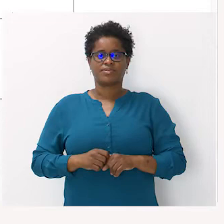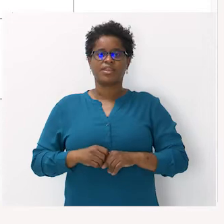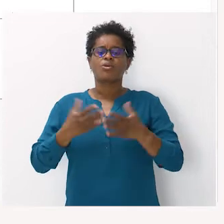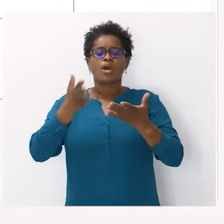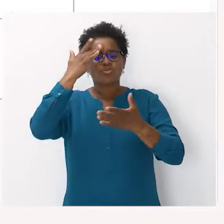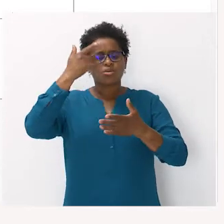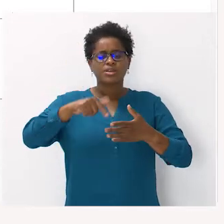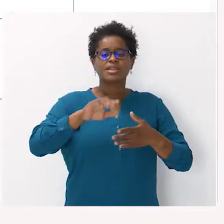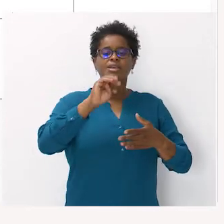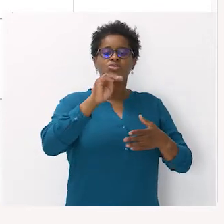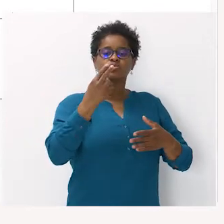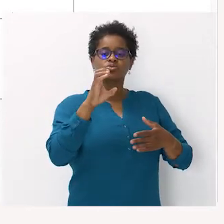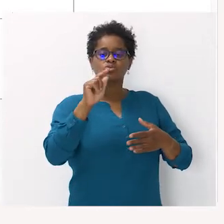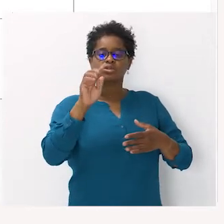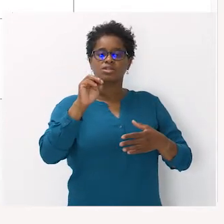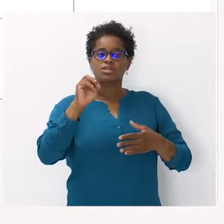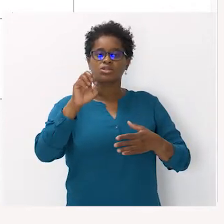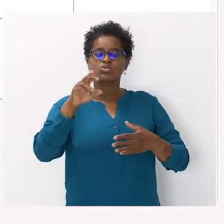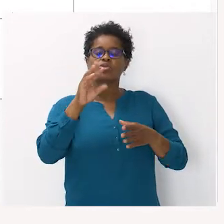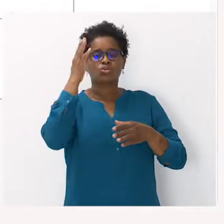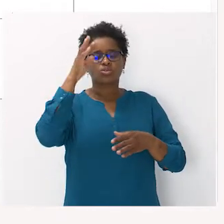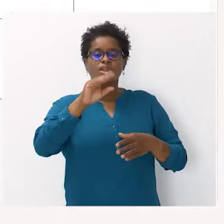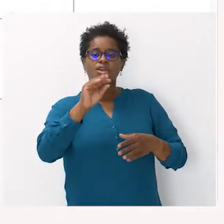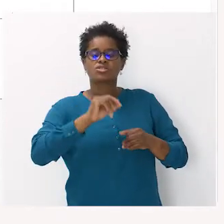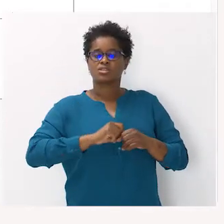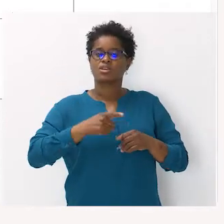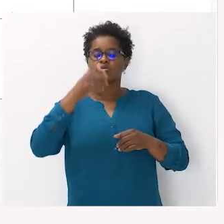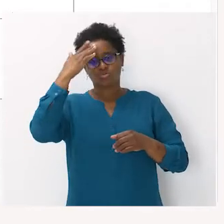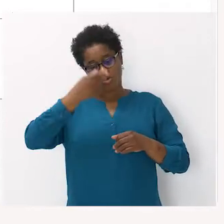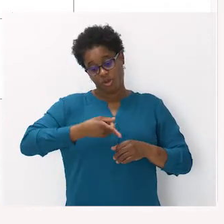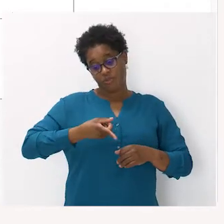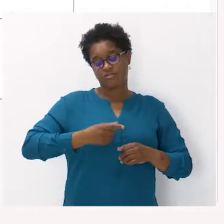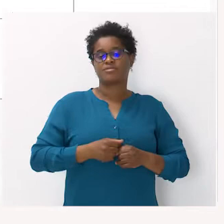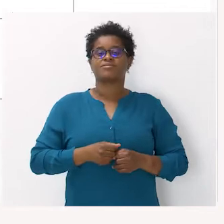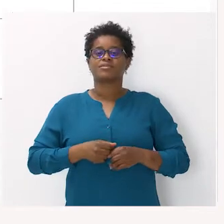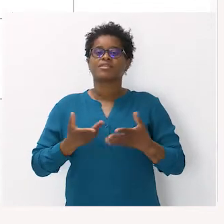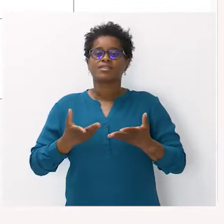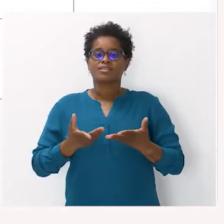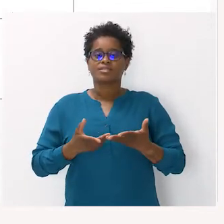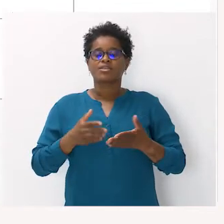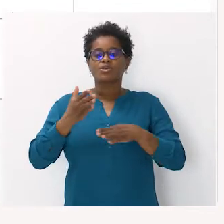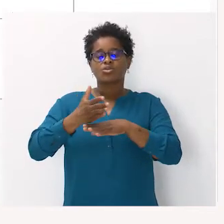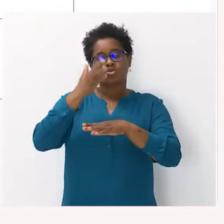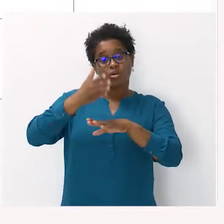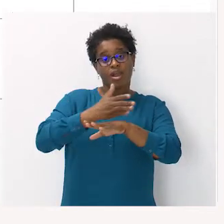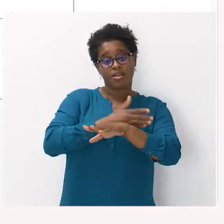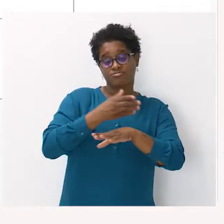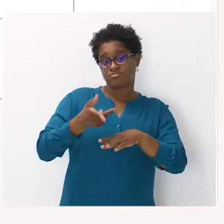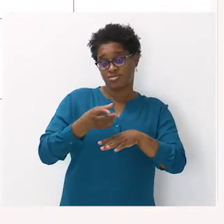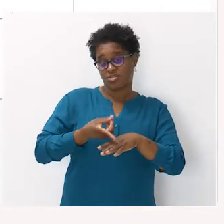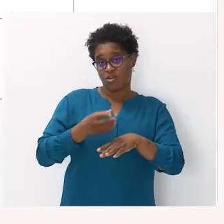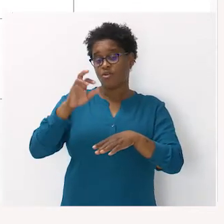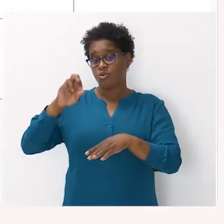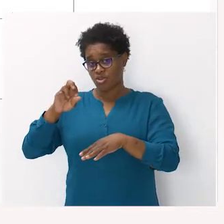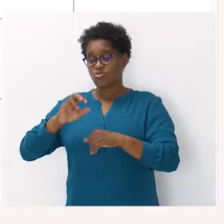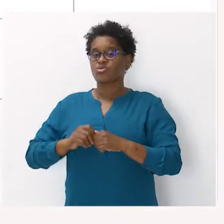é o número agora que tem sucessor 10? É o número 9. Nós temos 9 e o antecessor de 9